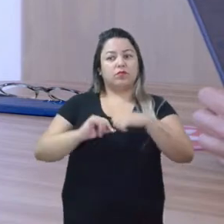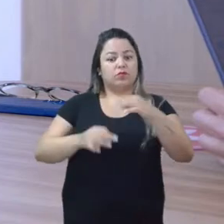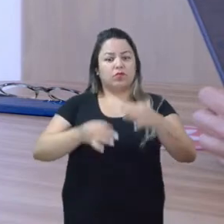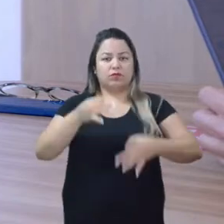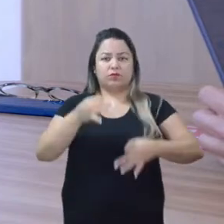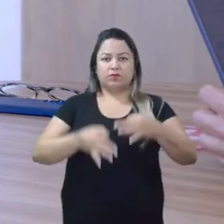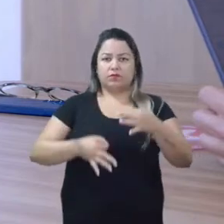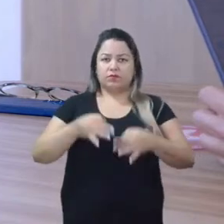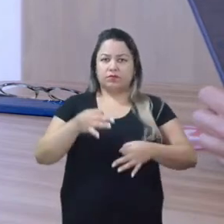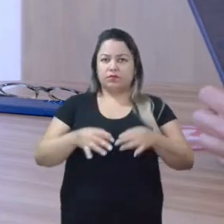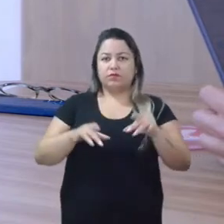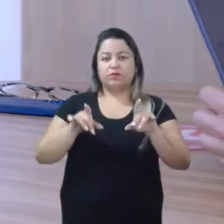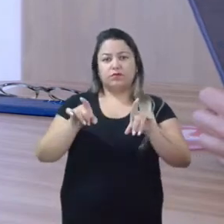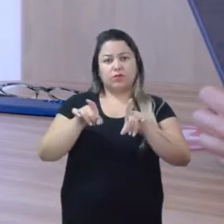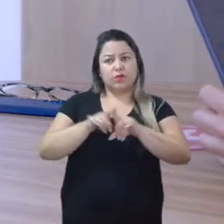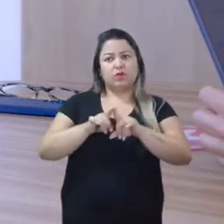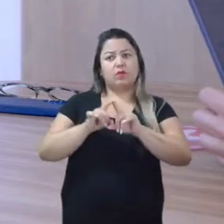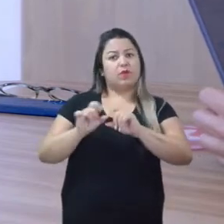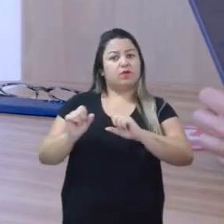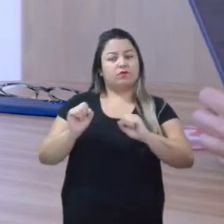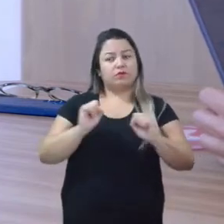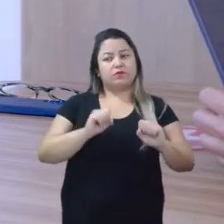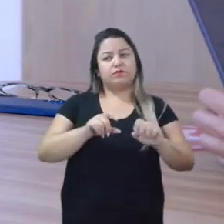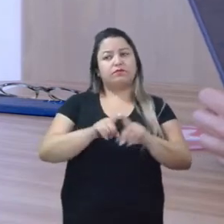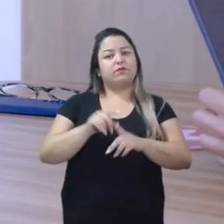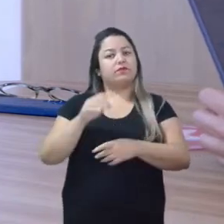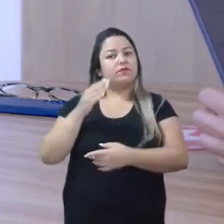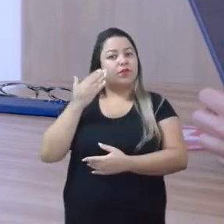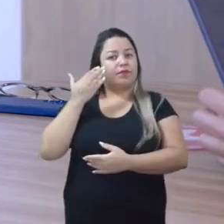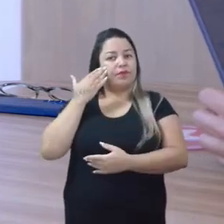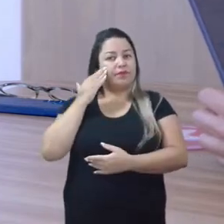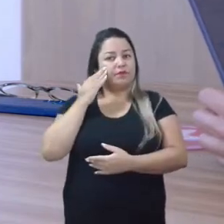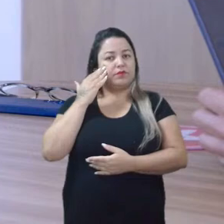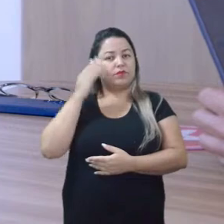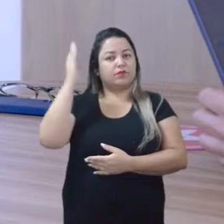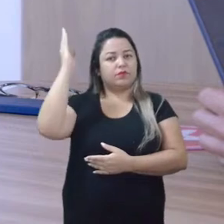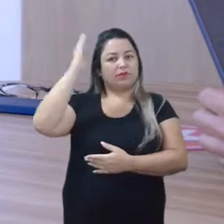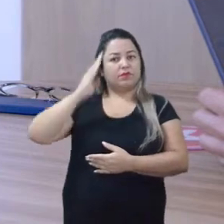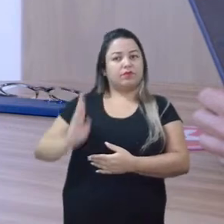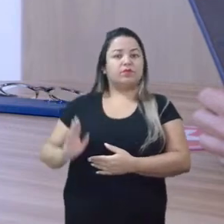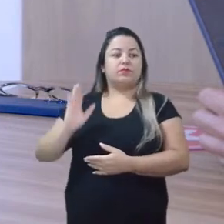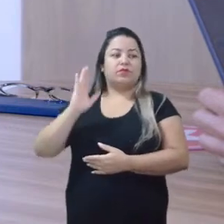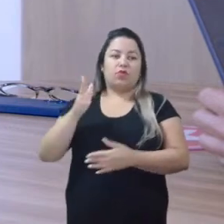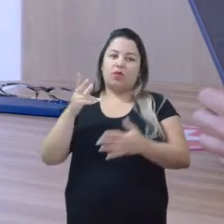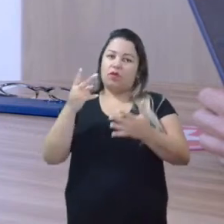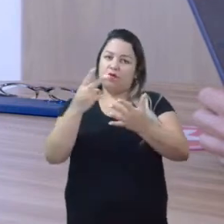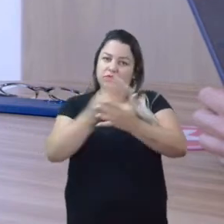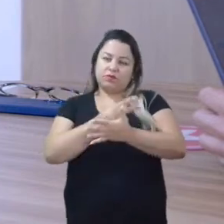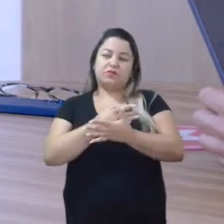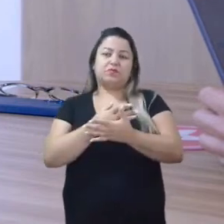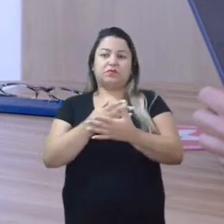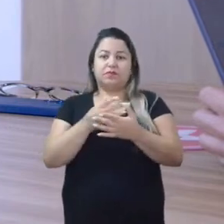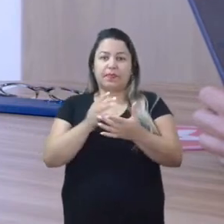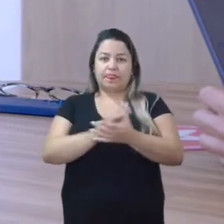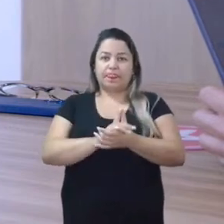exacerbação dos seus poderes, eu entendo que ela não é cabida. Por quê? O Brasil já funciona muito bem assim. A história democrática recente do Brasil tem um